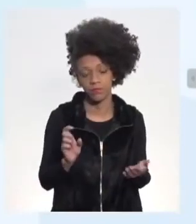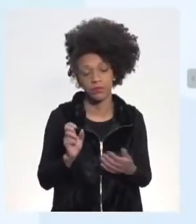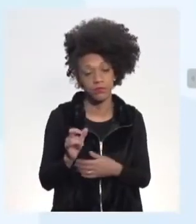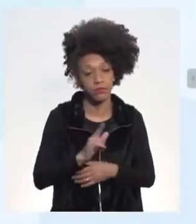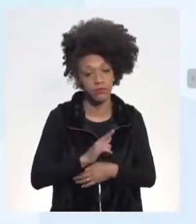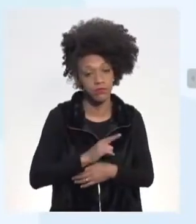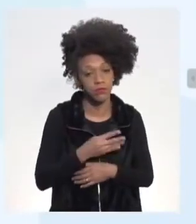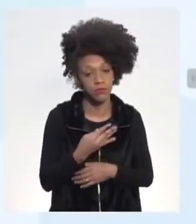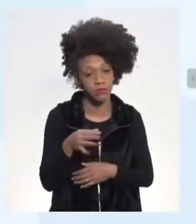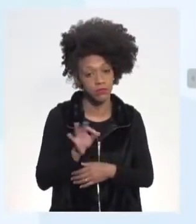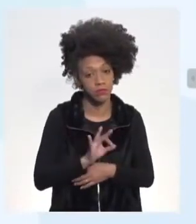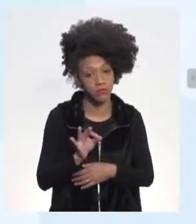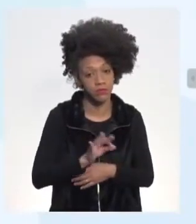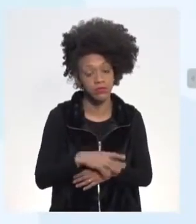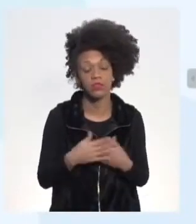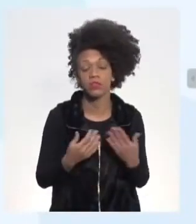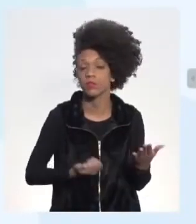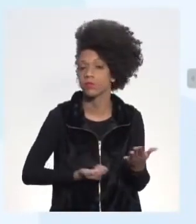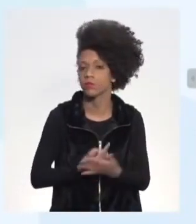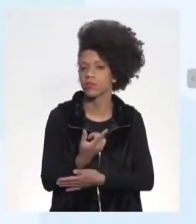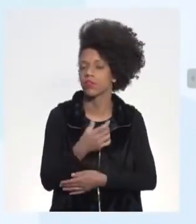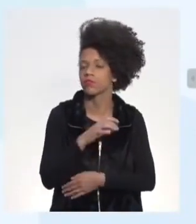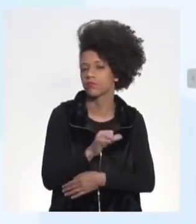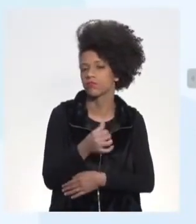de desconto, eu vou pagar